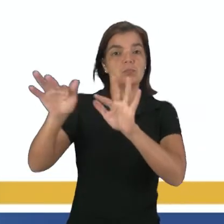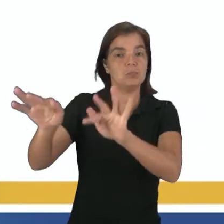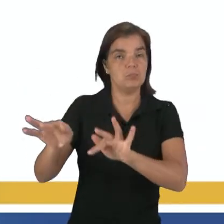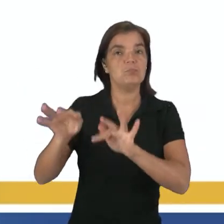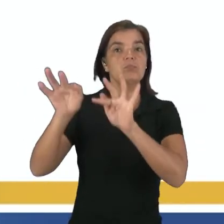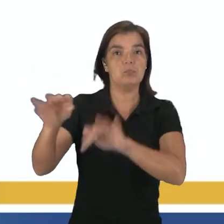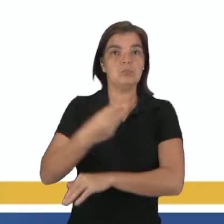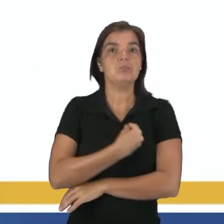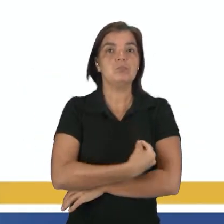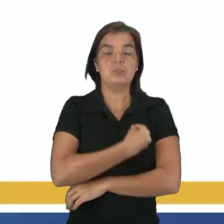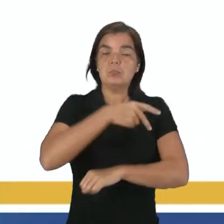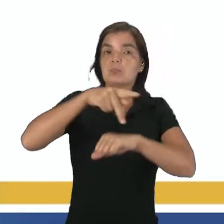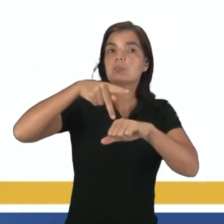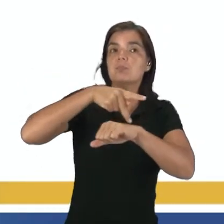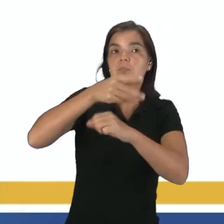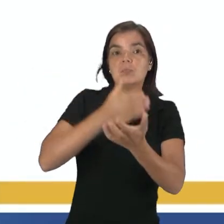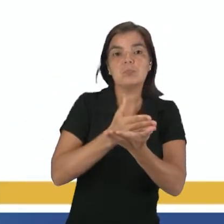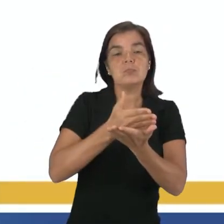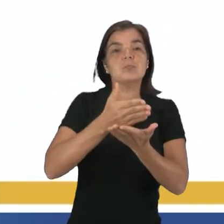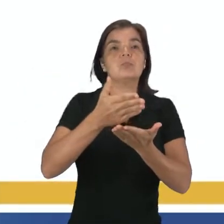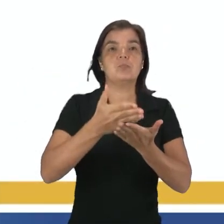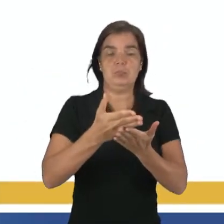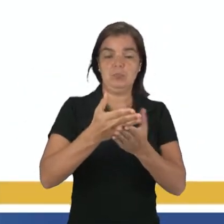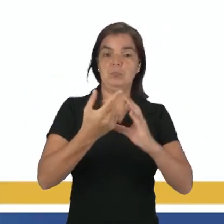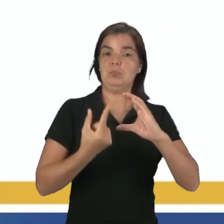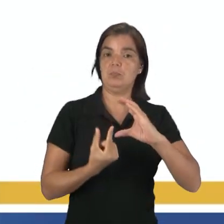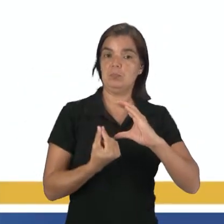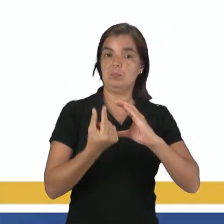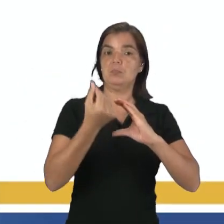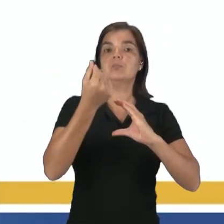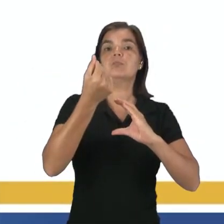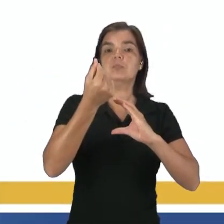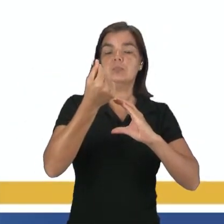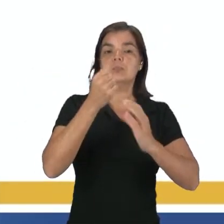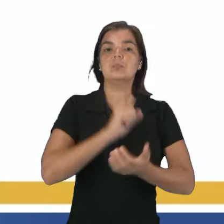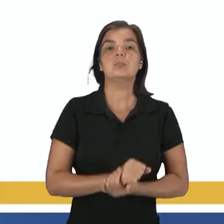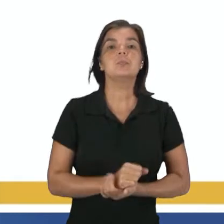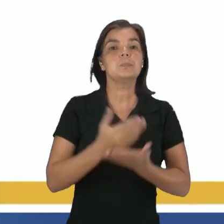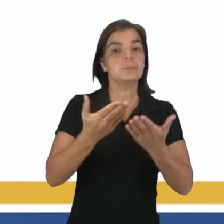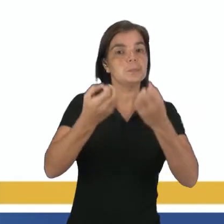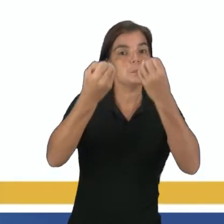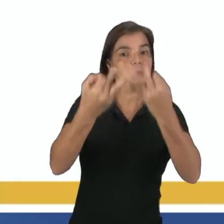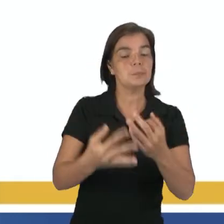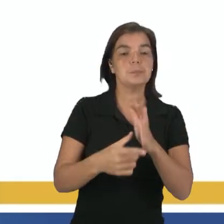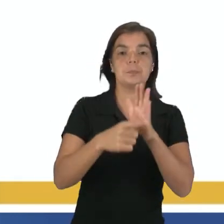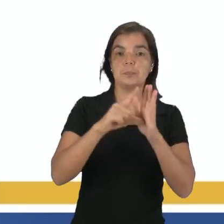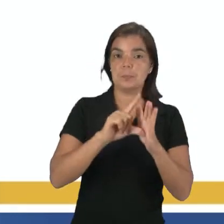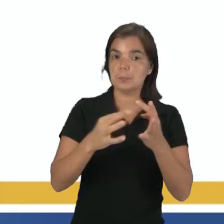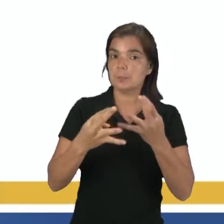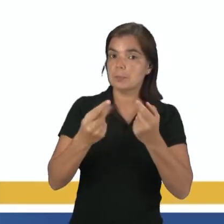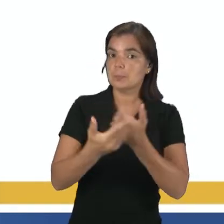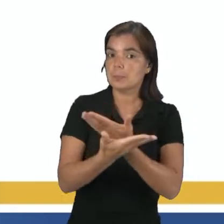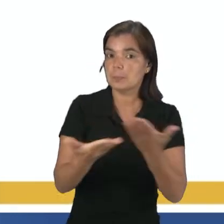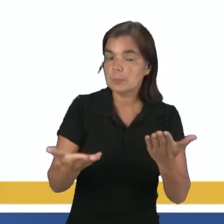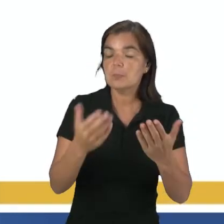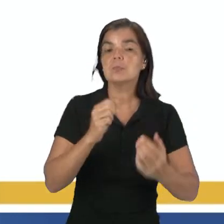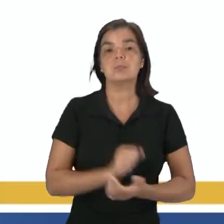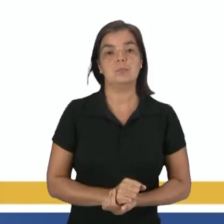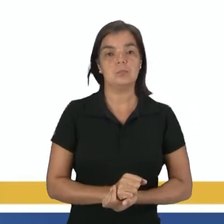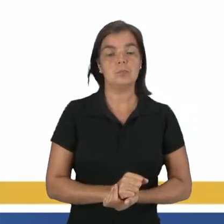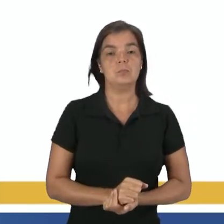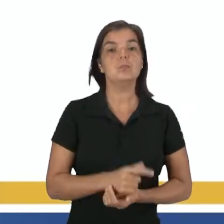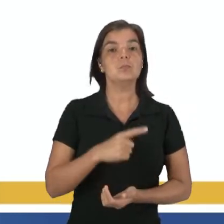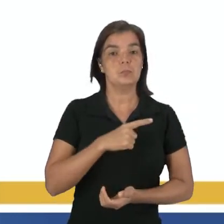resquício do feudalismo no país e início da consolidação do capitalismo. Como eu disse anteriormente a todos vocês,